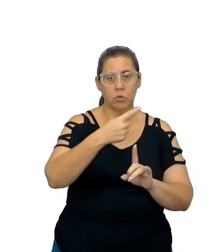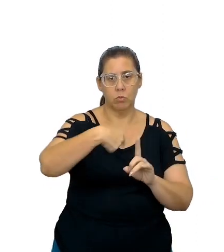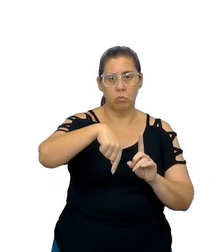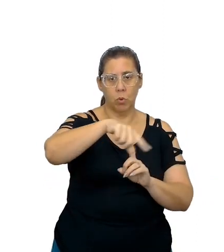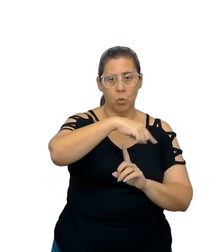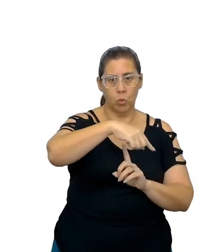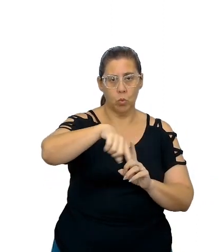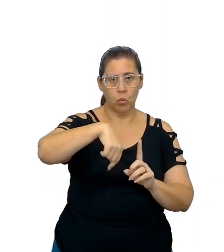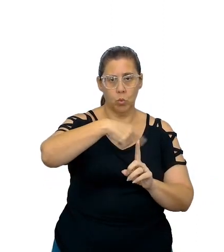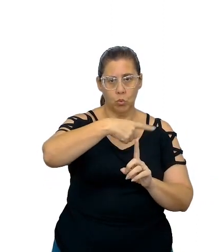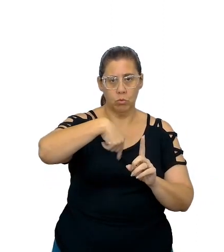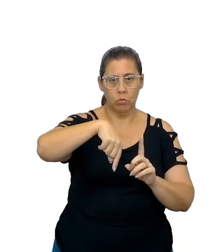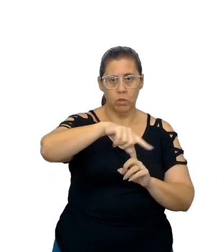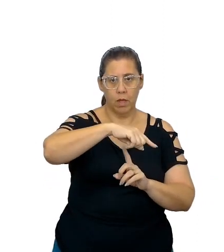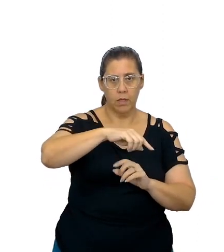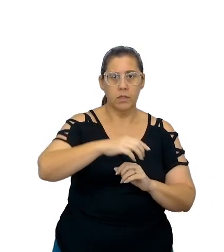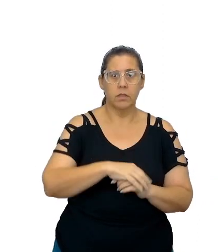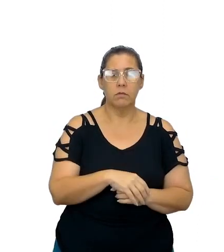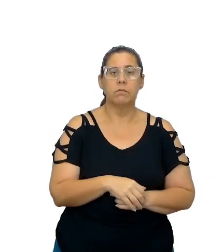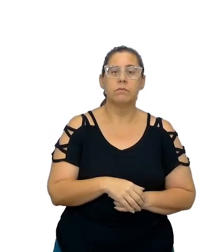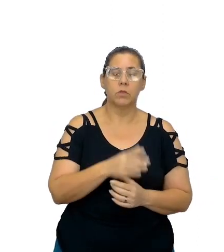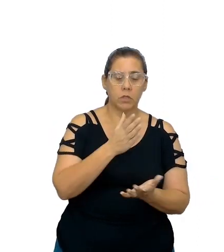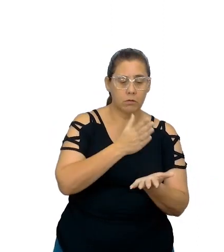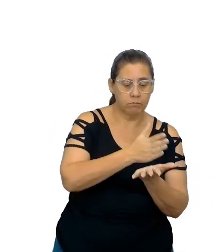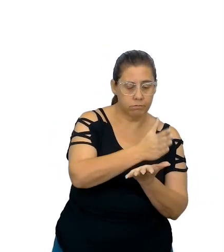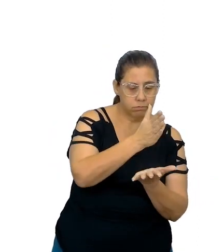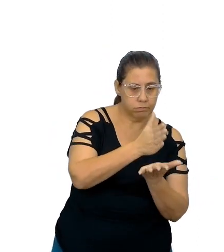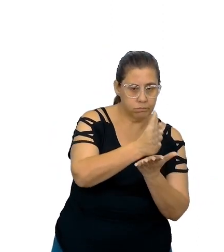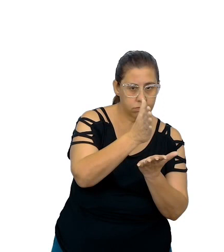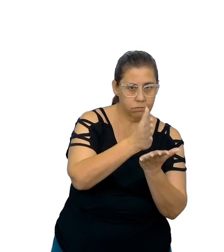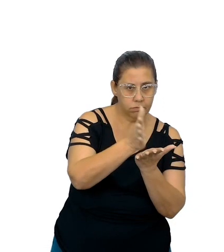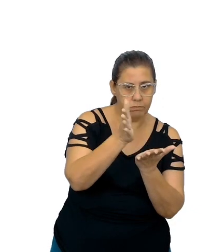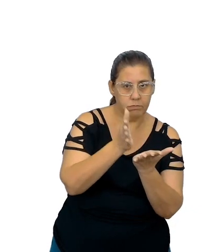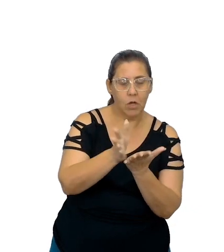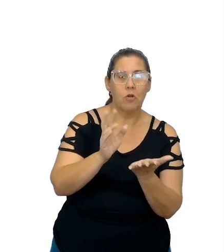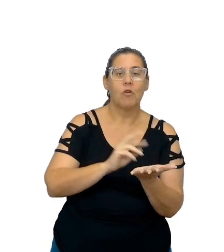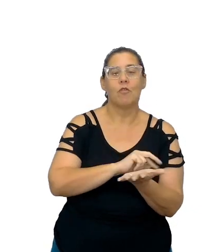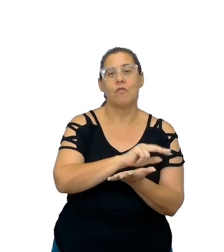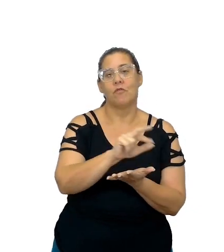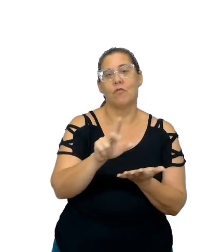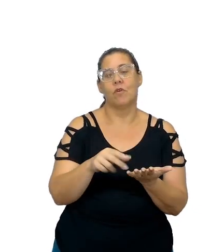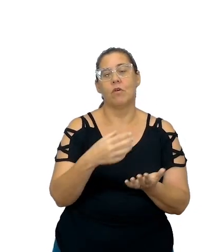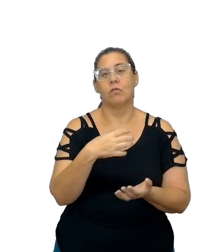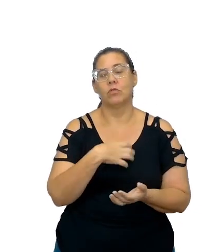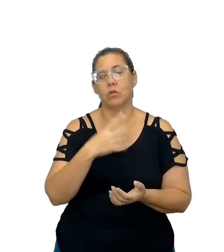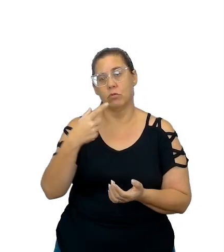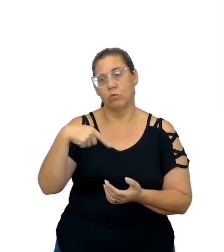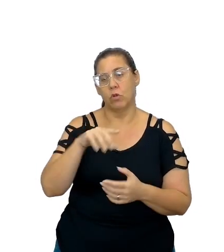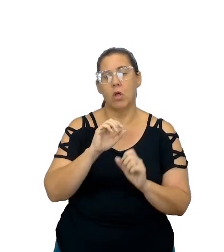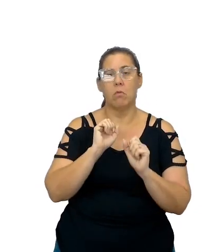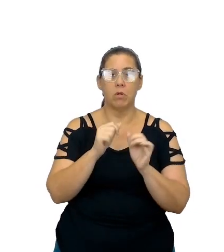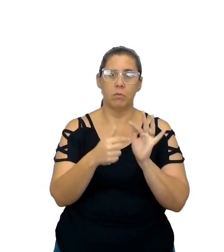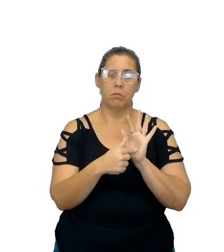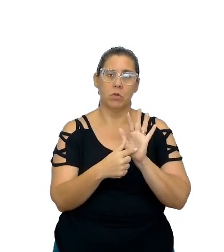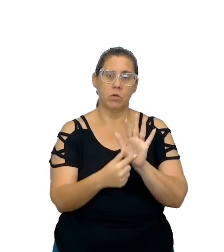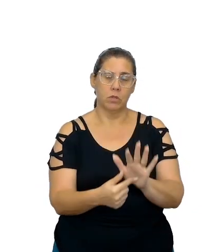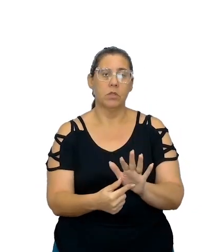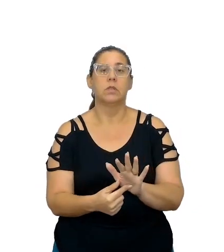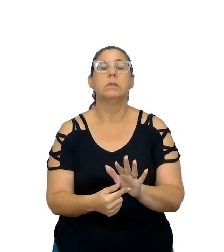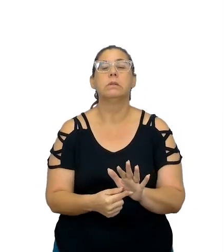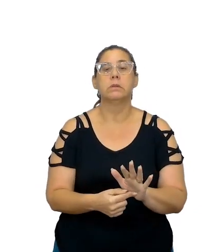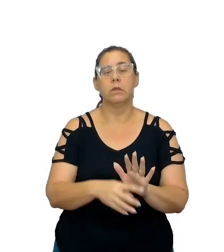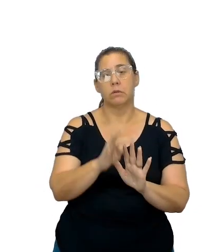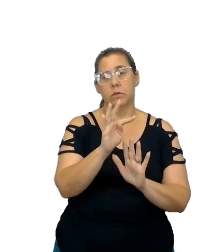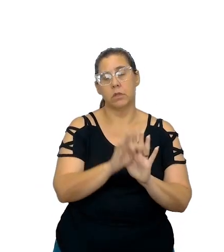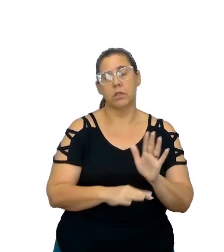Devemos priorizar mesmo os textos multimodais por conta das várias plataformas, dos vários jeitos que nós podemos transmitir textos hoje,